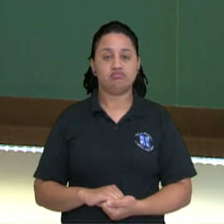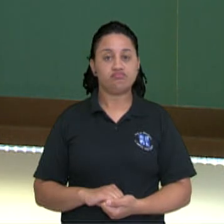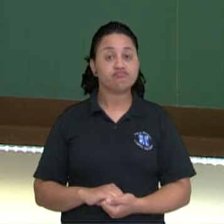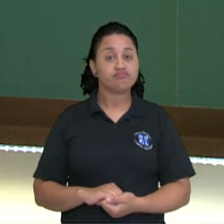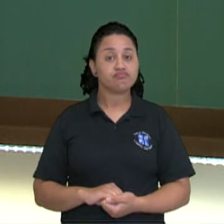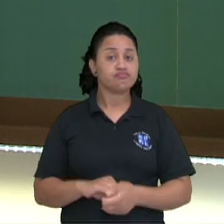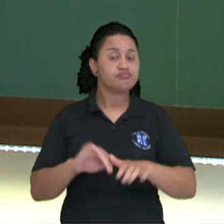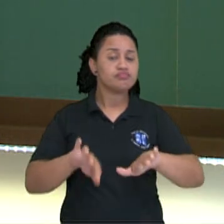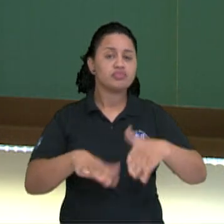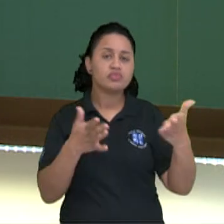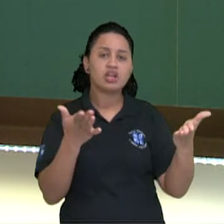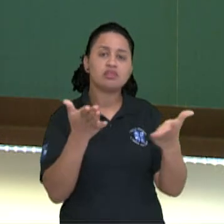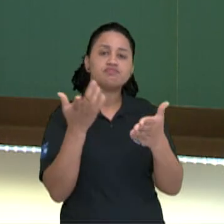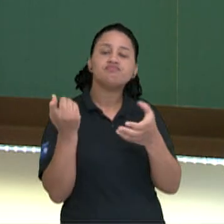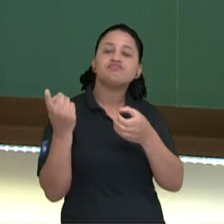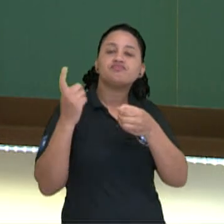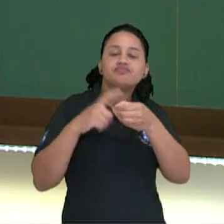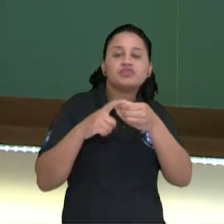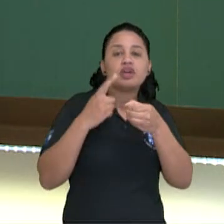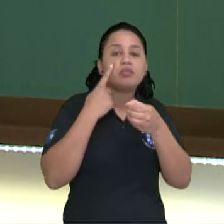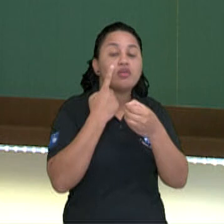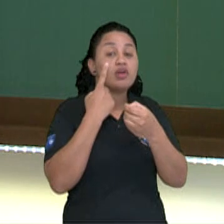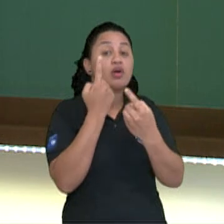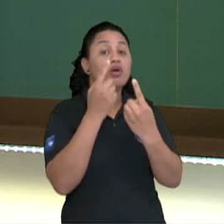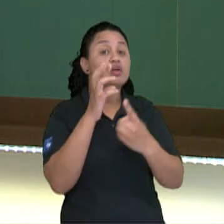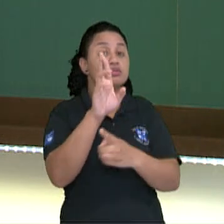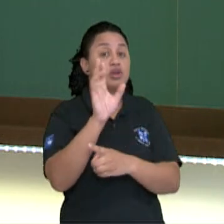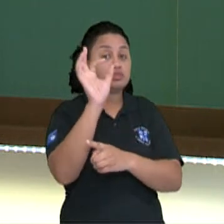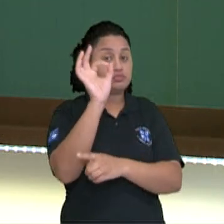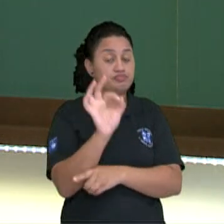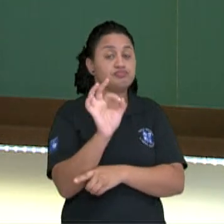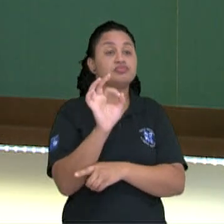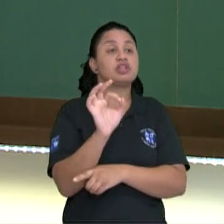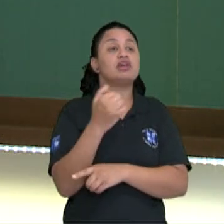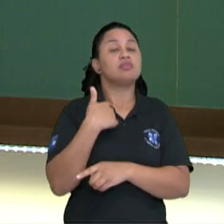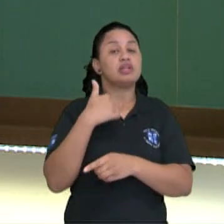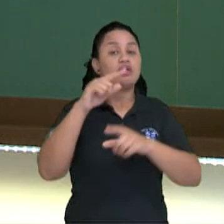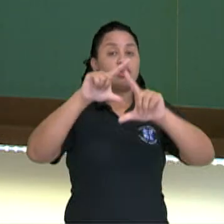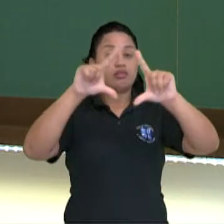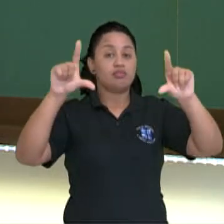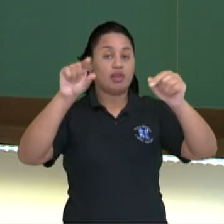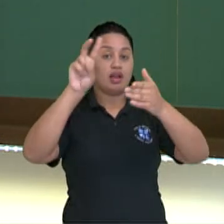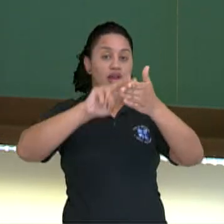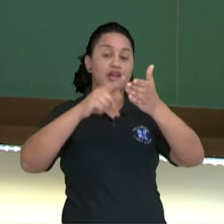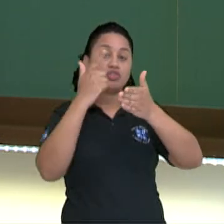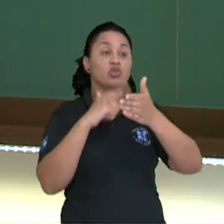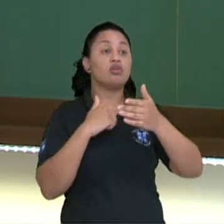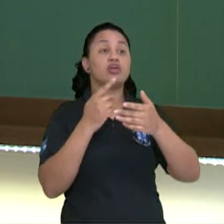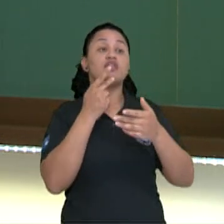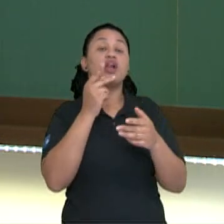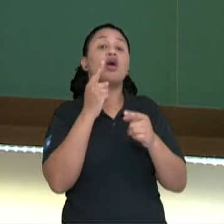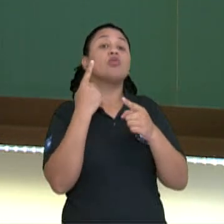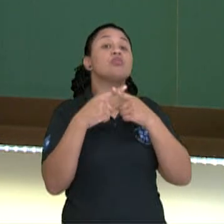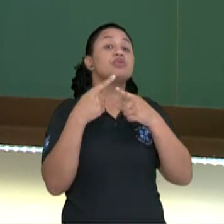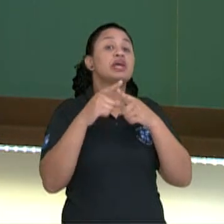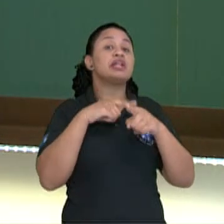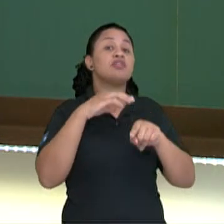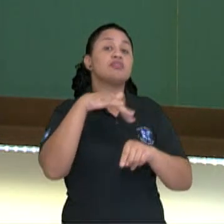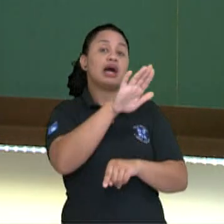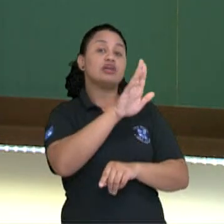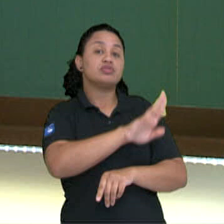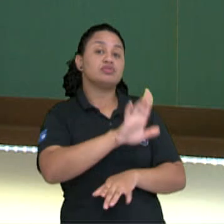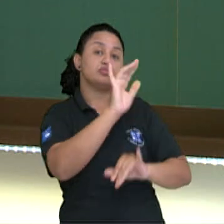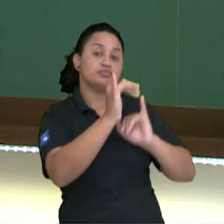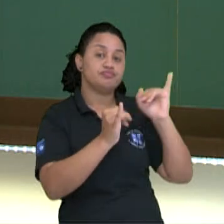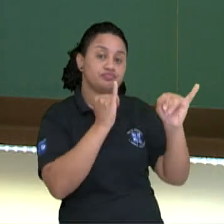E então, vamos retomar aqui. Vocês deveriam reler o trecho da notícia e dizer qual era o motivo para o aumento